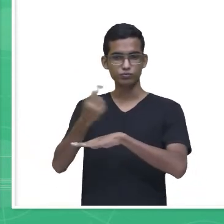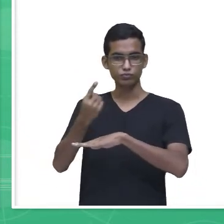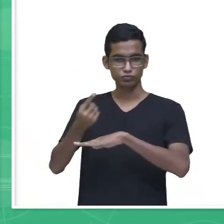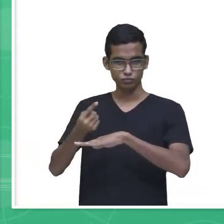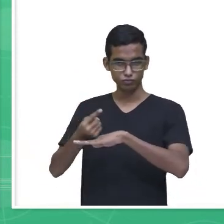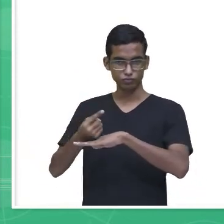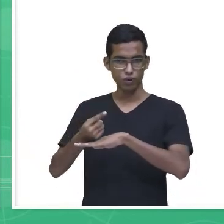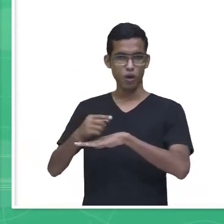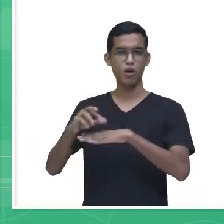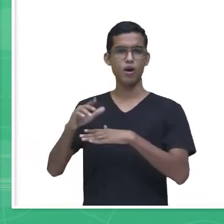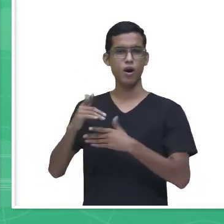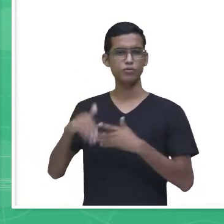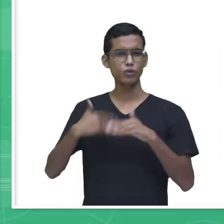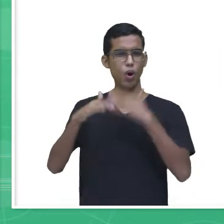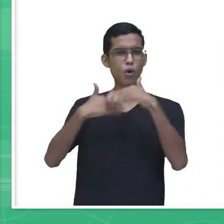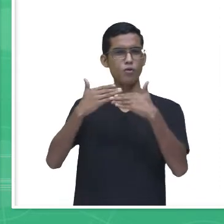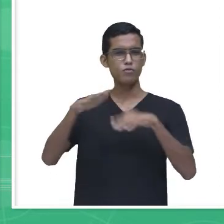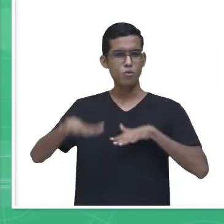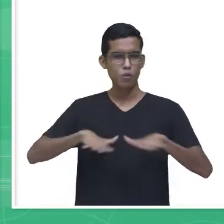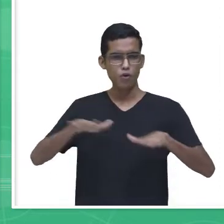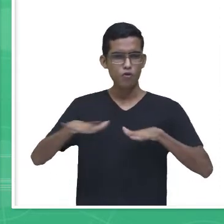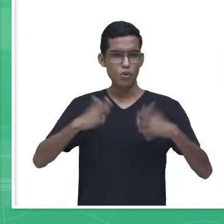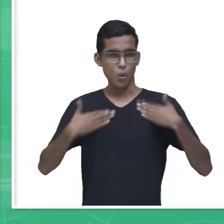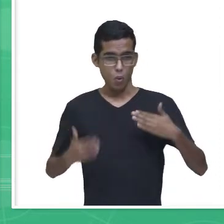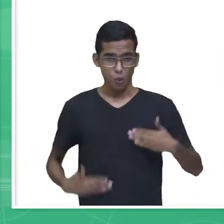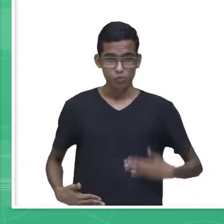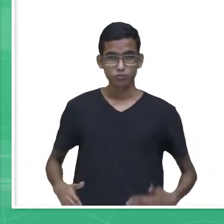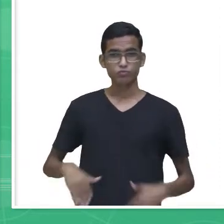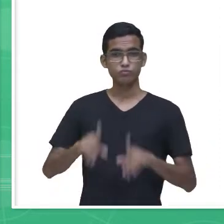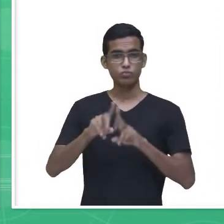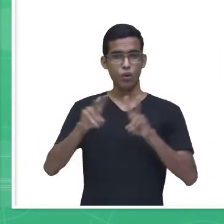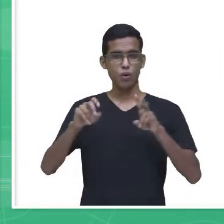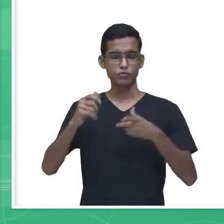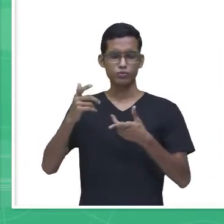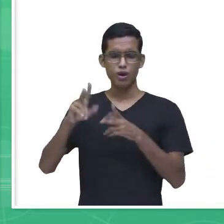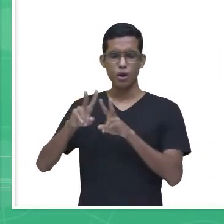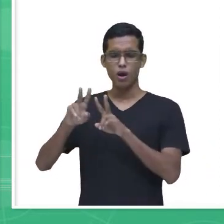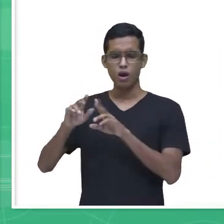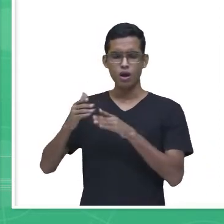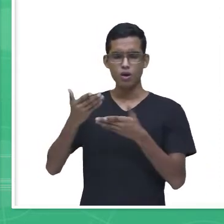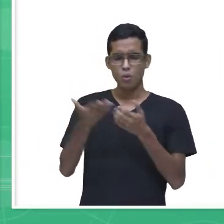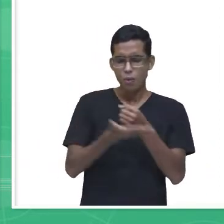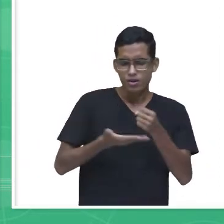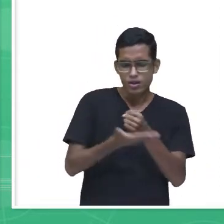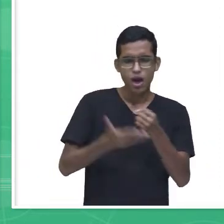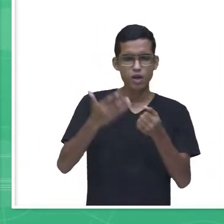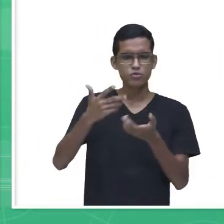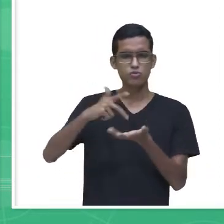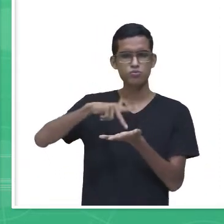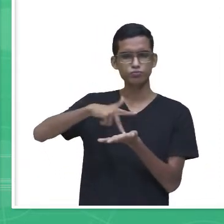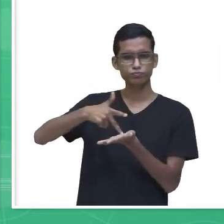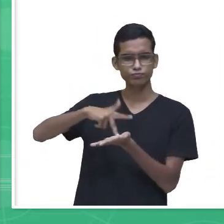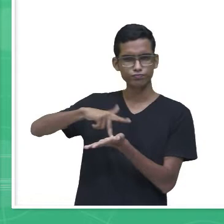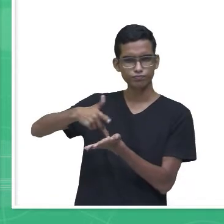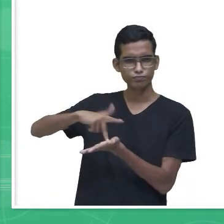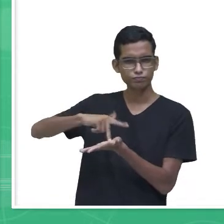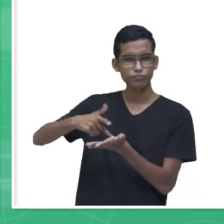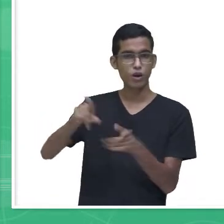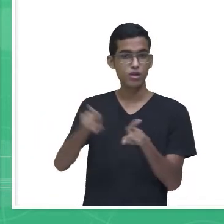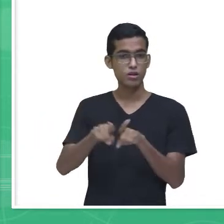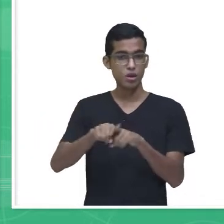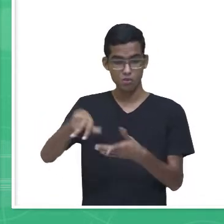ginástica desenvolvida com movimentos corporais baseado nos elementos do balé e da dança